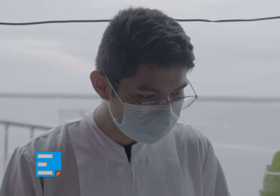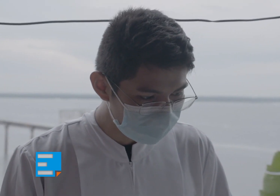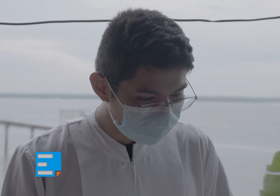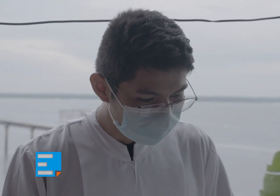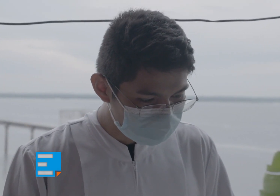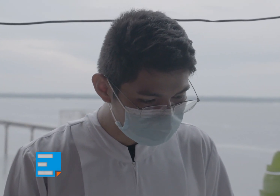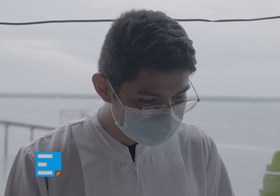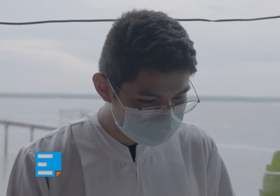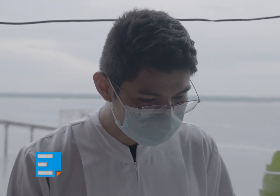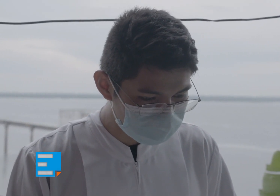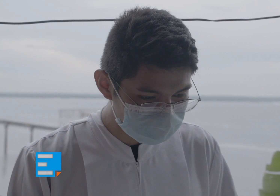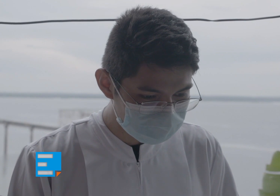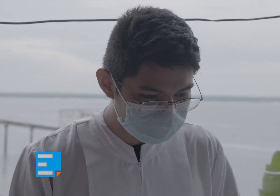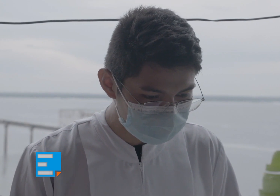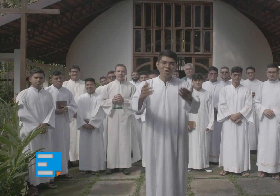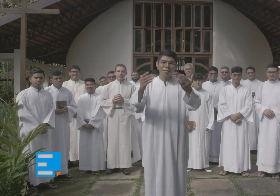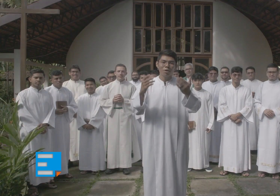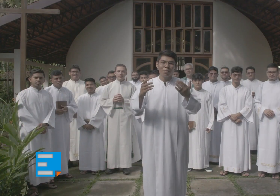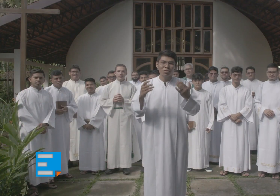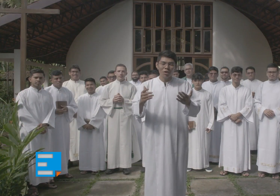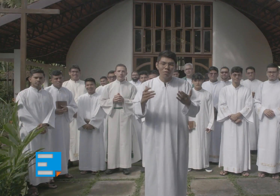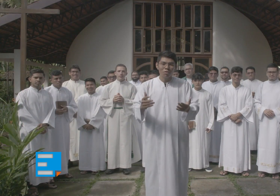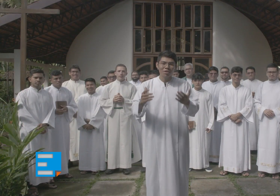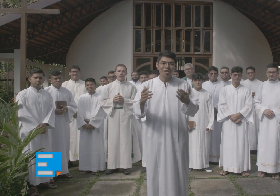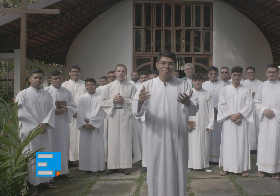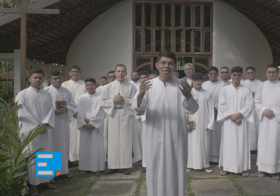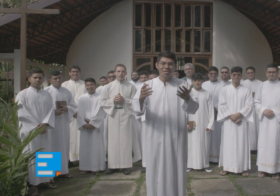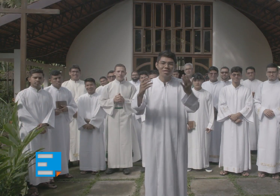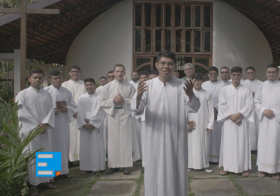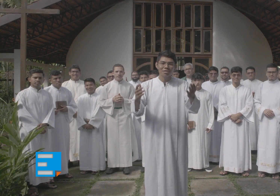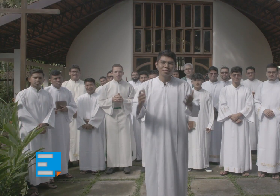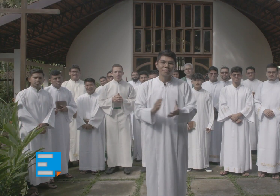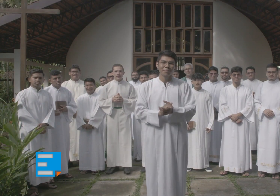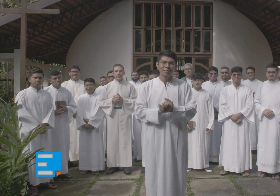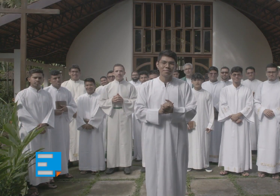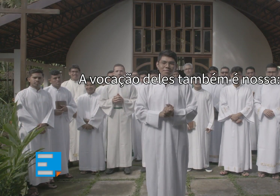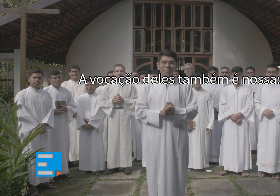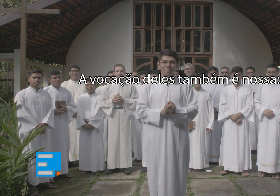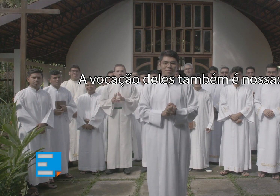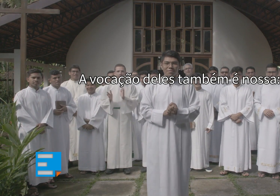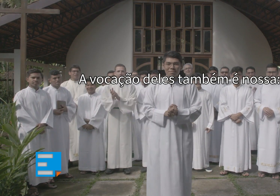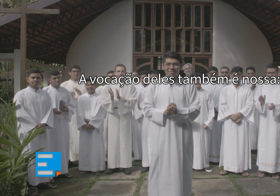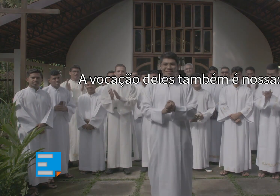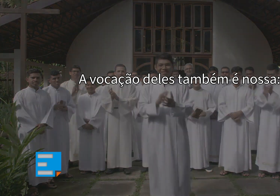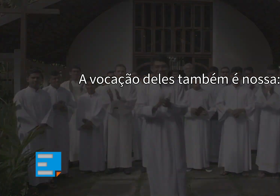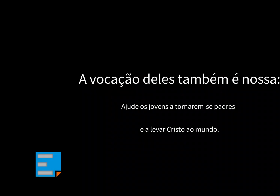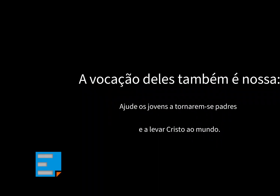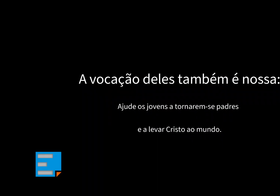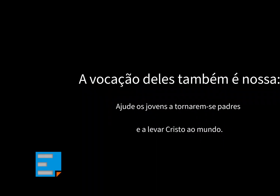para que possamos levar a Eucaristia, o trabalho pastoral aos lugares mais distantes.